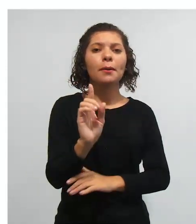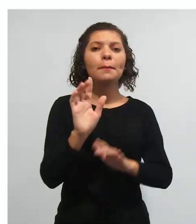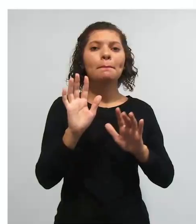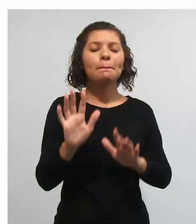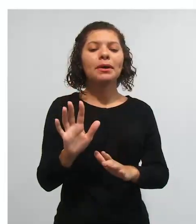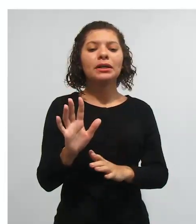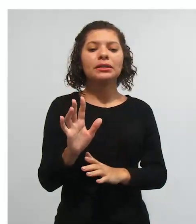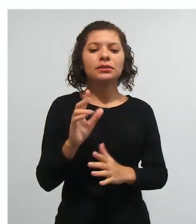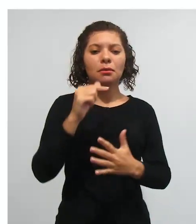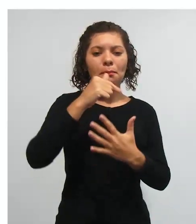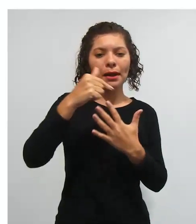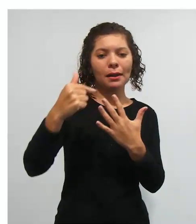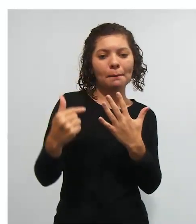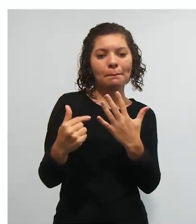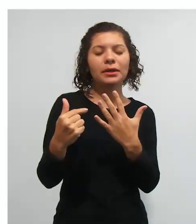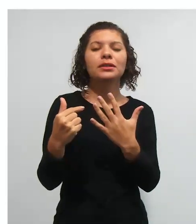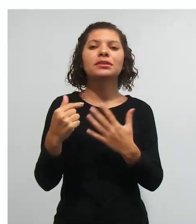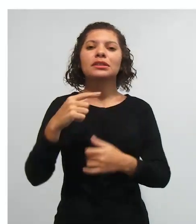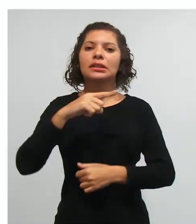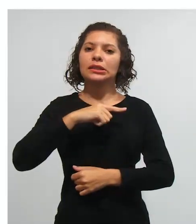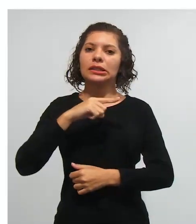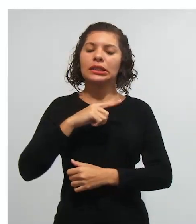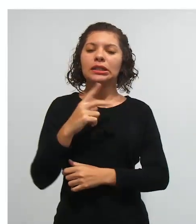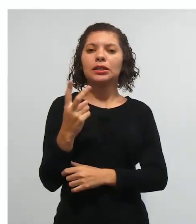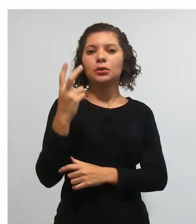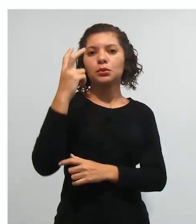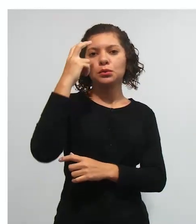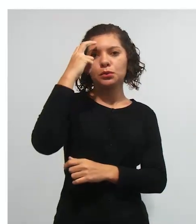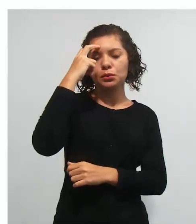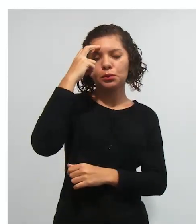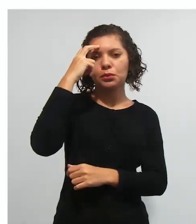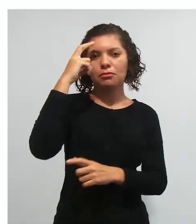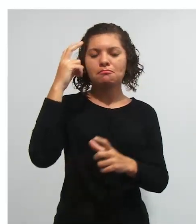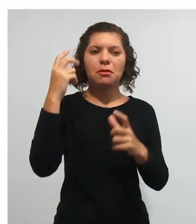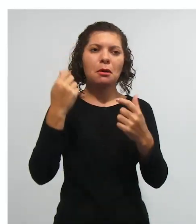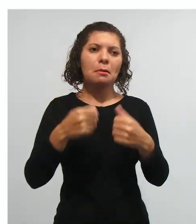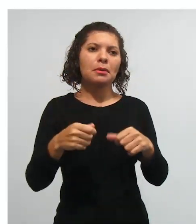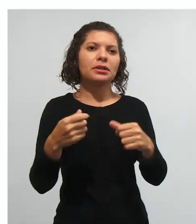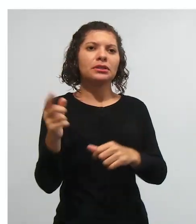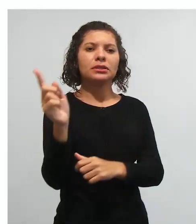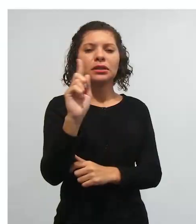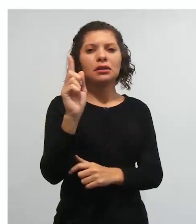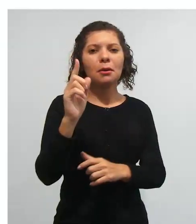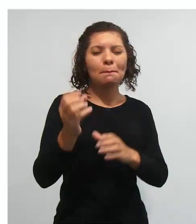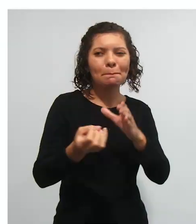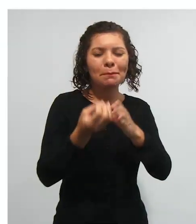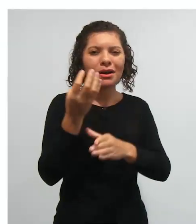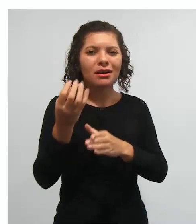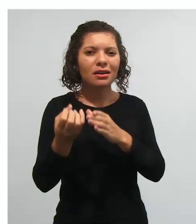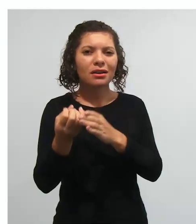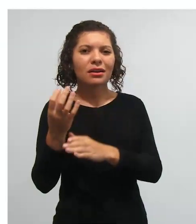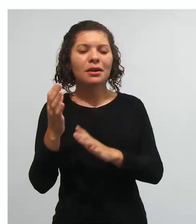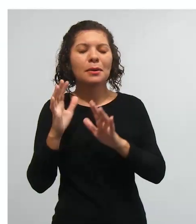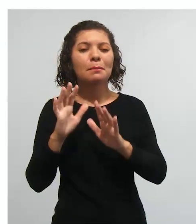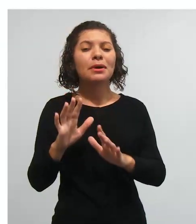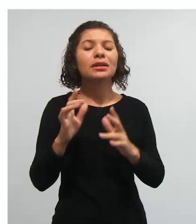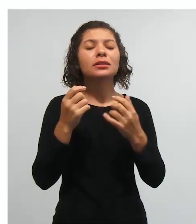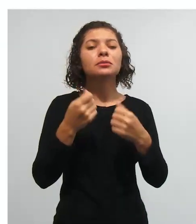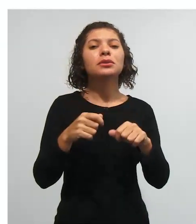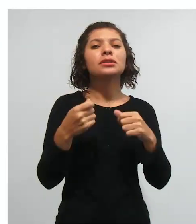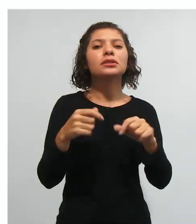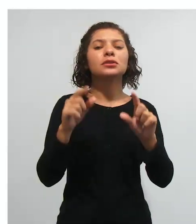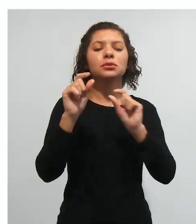elas são elementos passivos da Cultura não tem que ser constantemente criadas e mas tem que ser eu